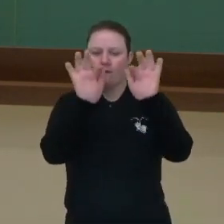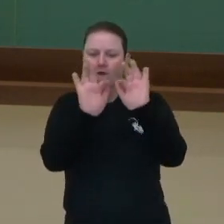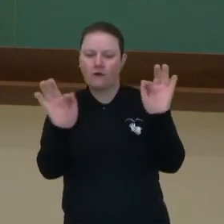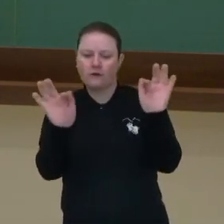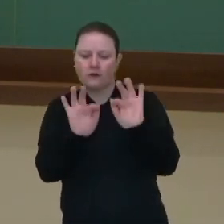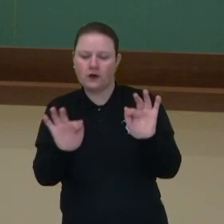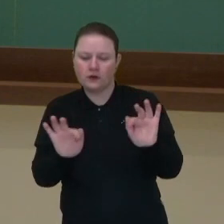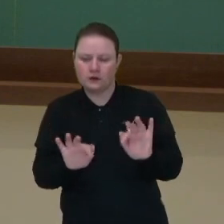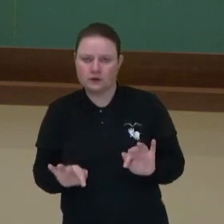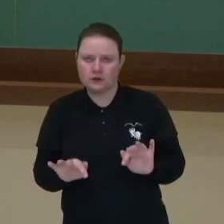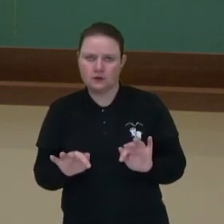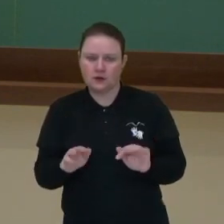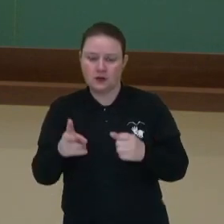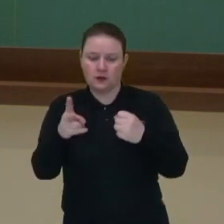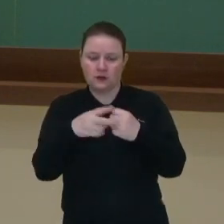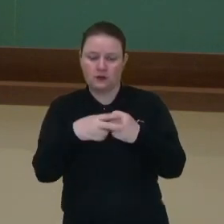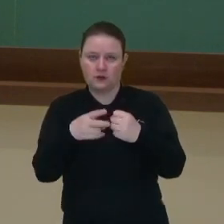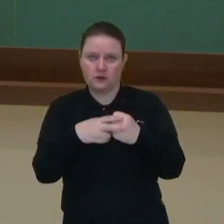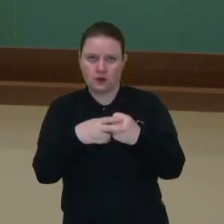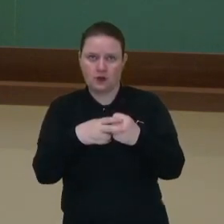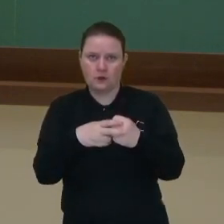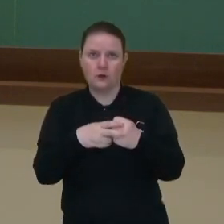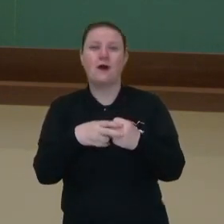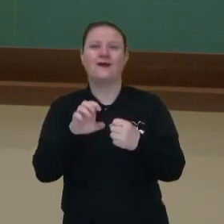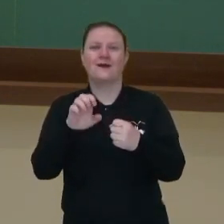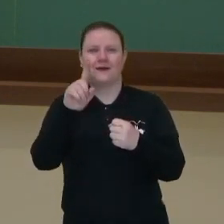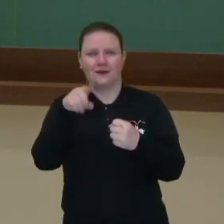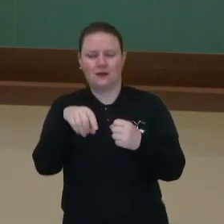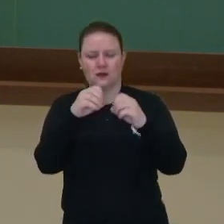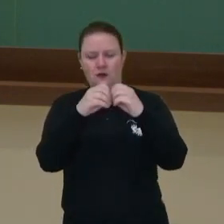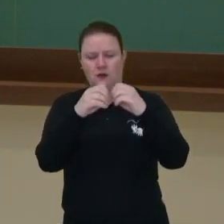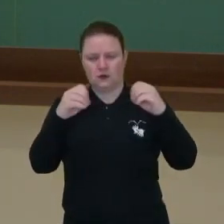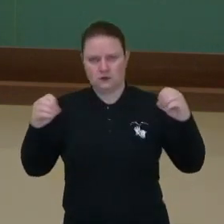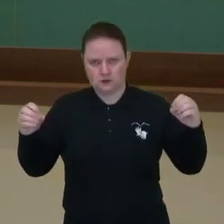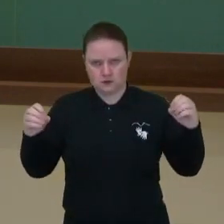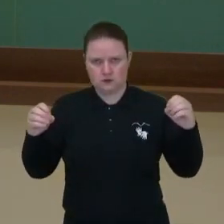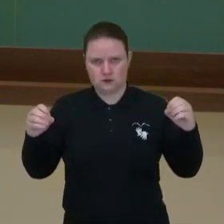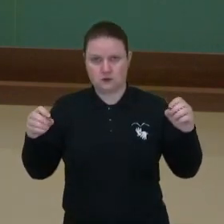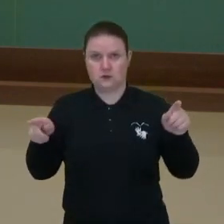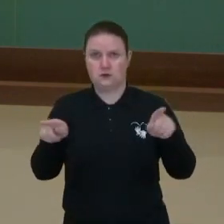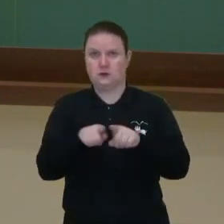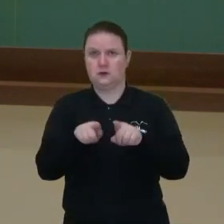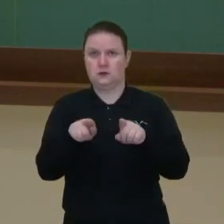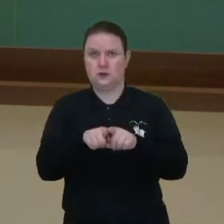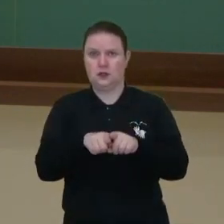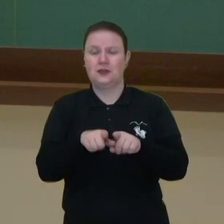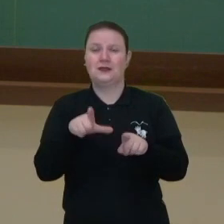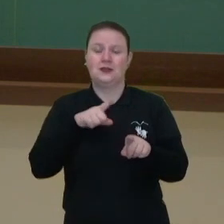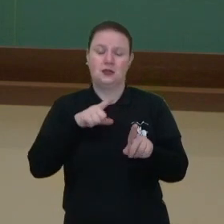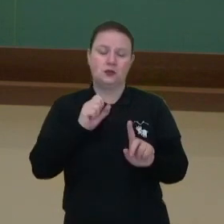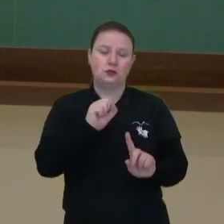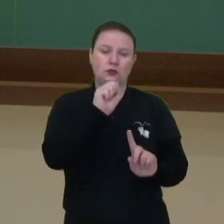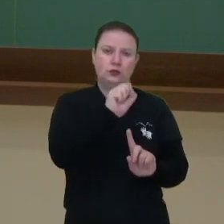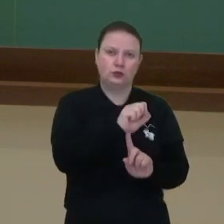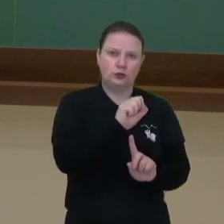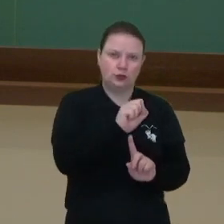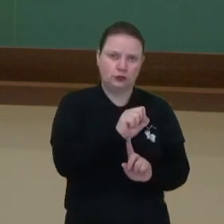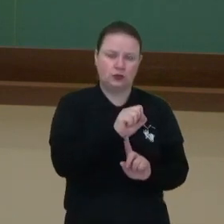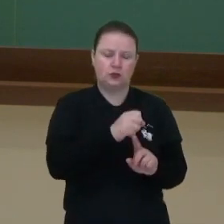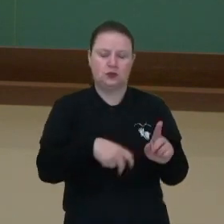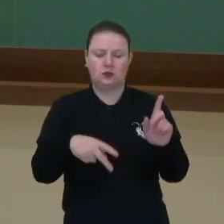possui verbo é chamada de oração, certo? Dentro da oração nós temos o sujeito e